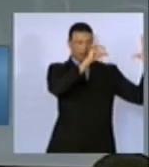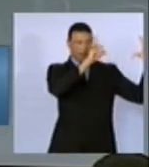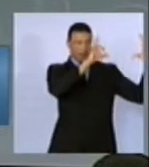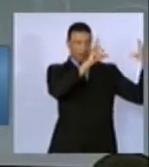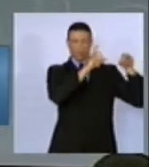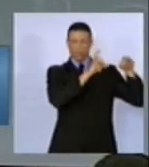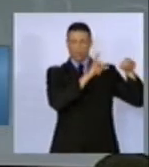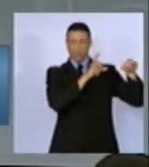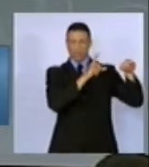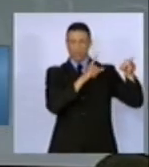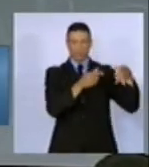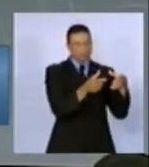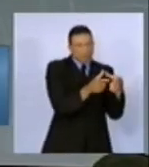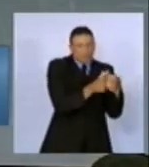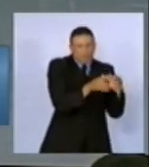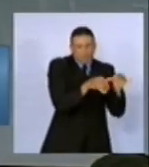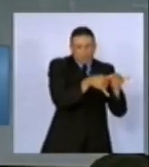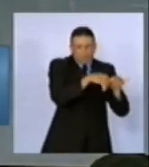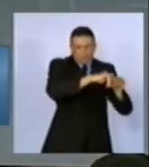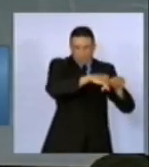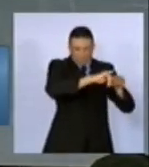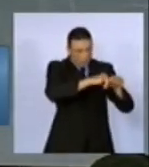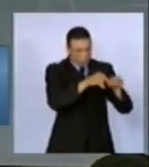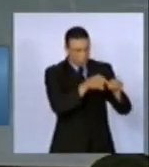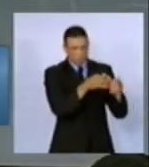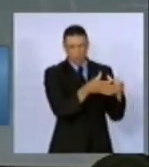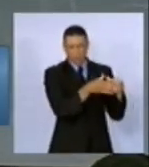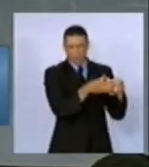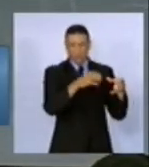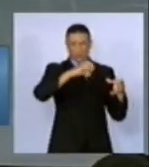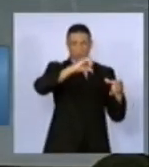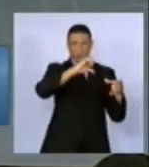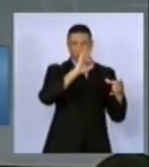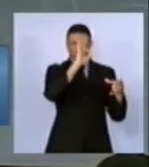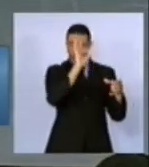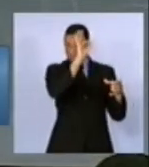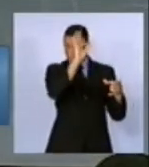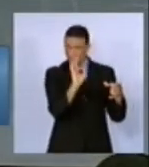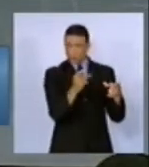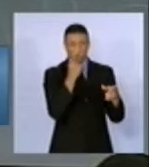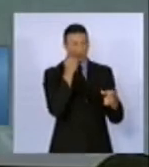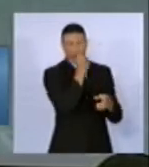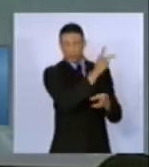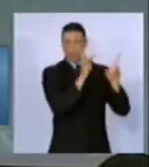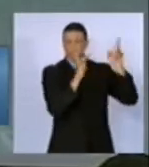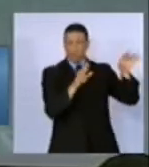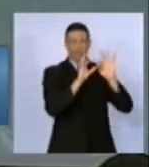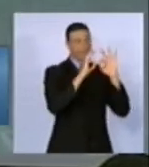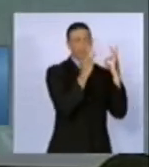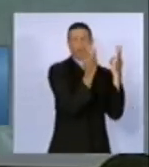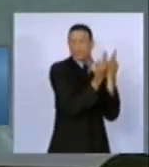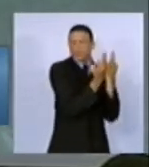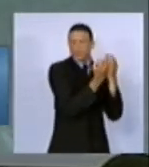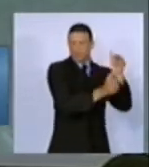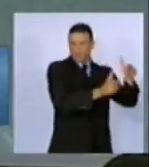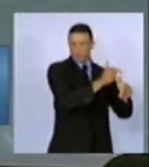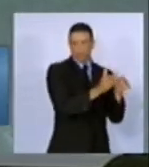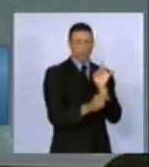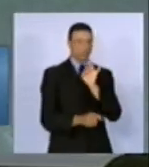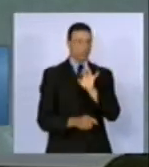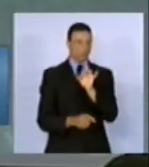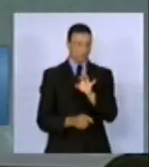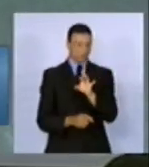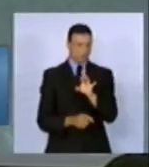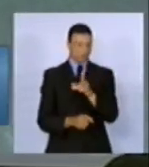da região que é 90 por cento desse produtores têm esse perfil é de Cultura familiar outra